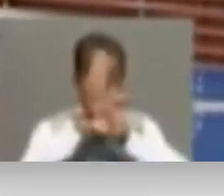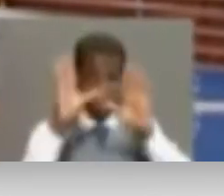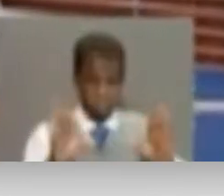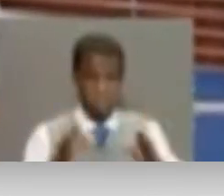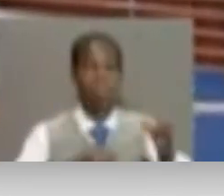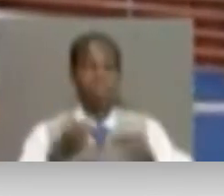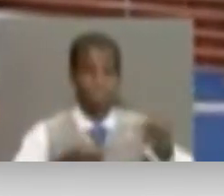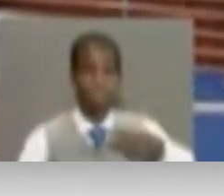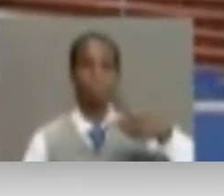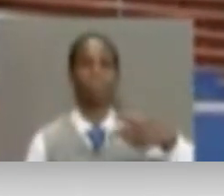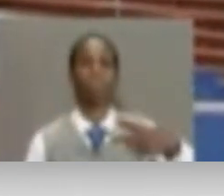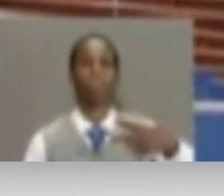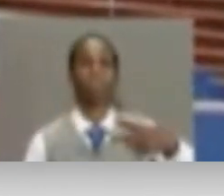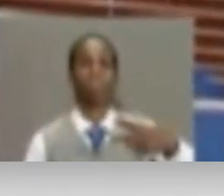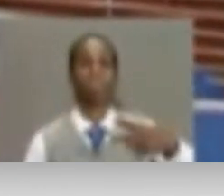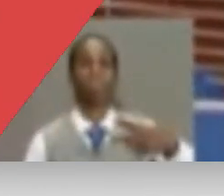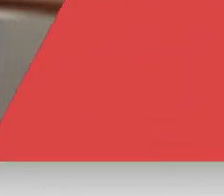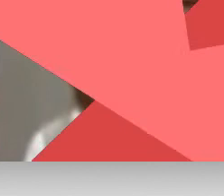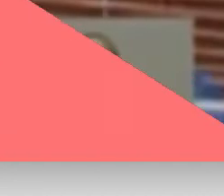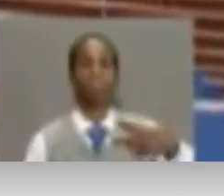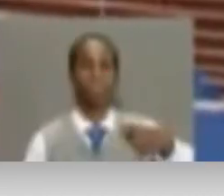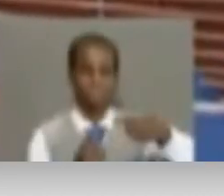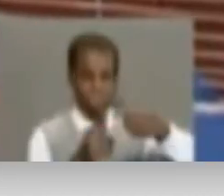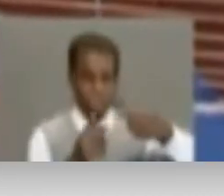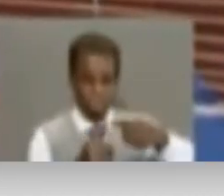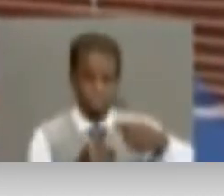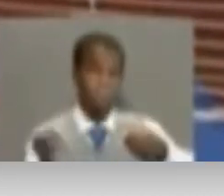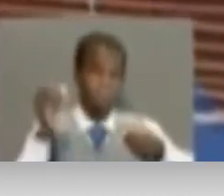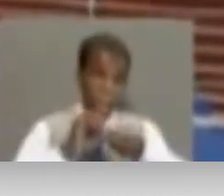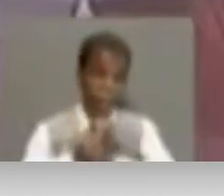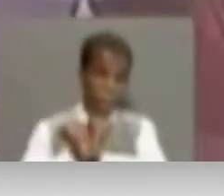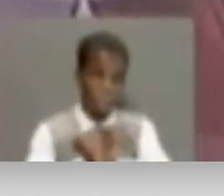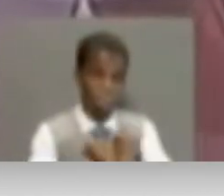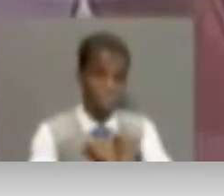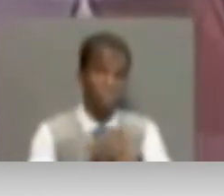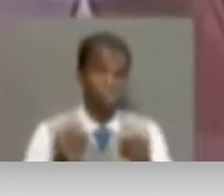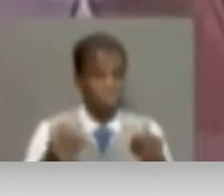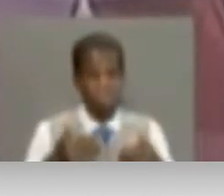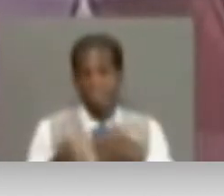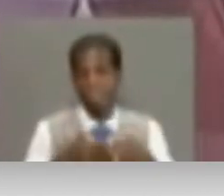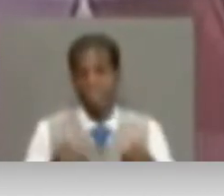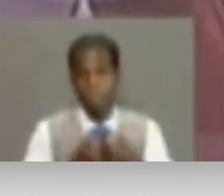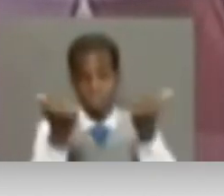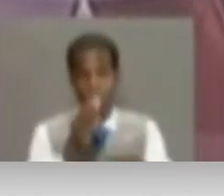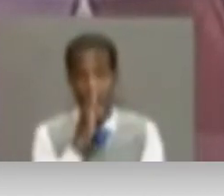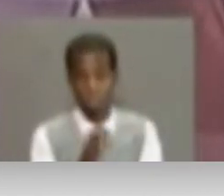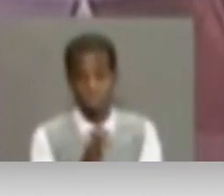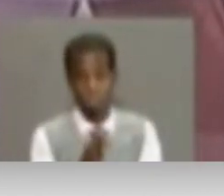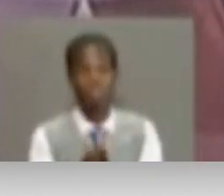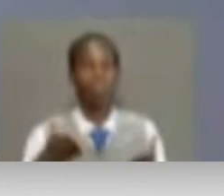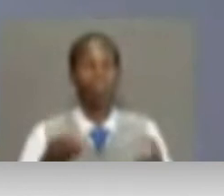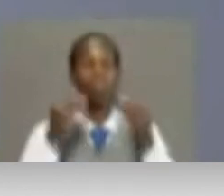falar sobre isto. Não vou continuar a fazer defesa sobre este assunto, está feito, e a UNITA tomou uma posição clara. Mas